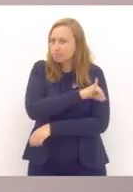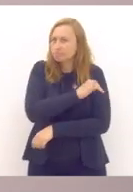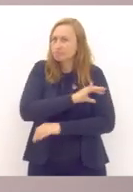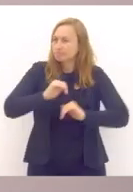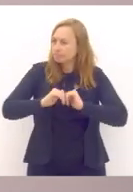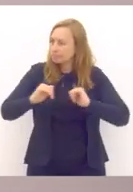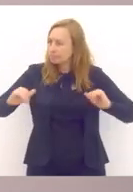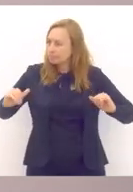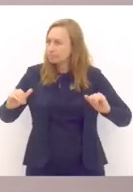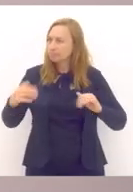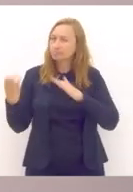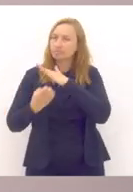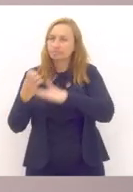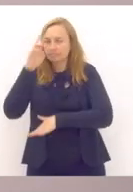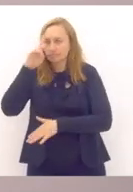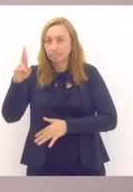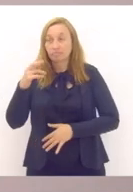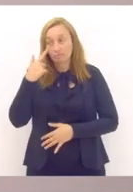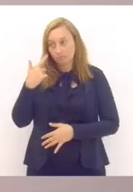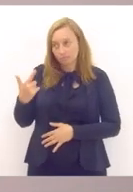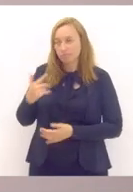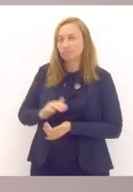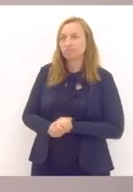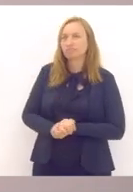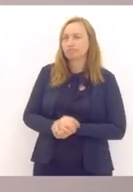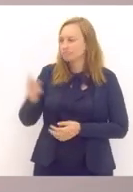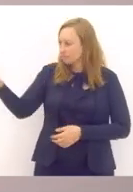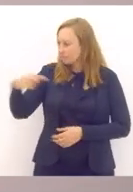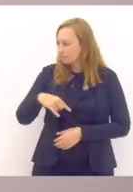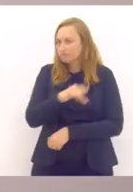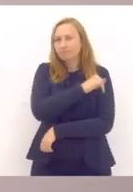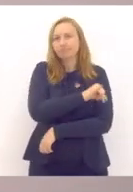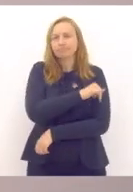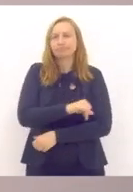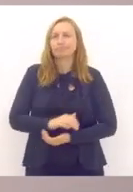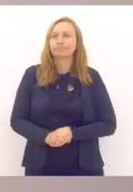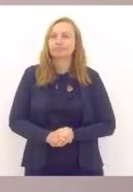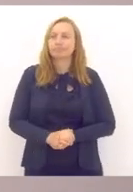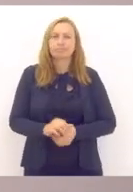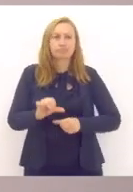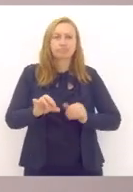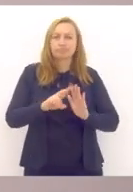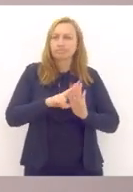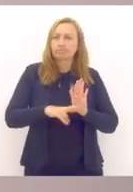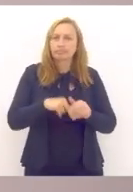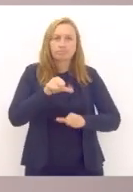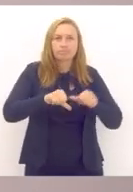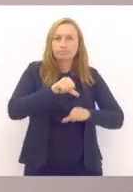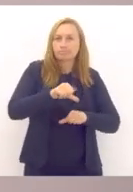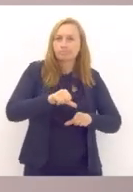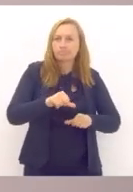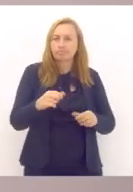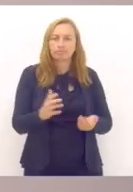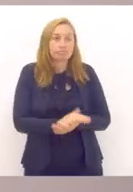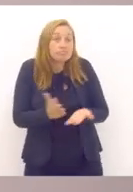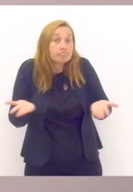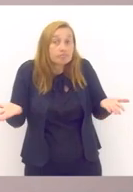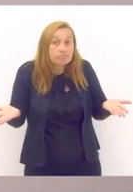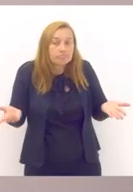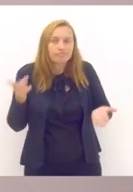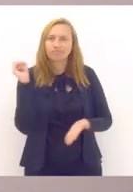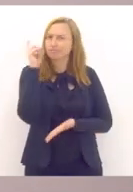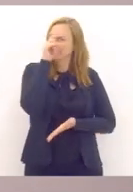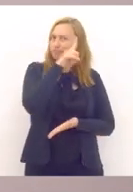muito empresário, eu ouço isso com frequência. Você vem para o Rio de Janeiro, a regra muda no meio do jogo. Aí fica